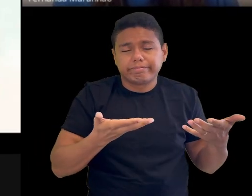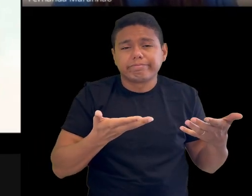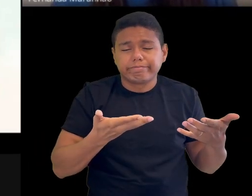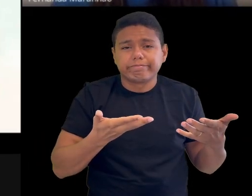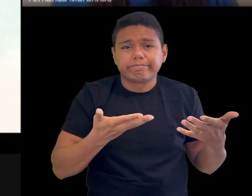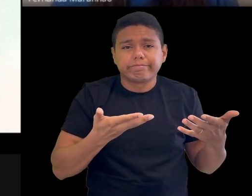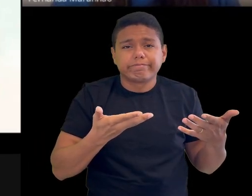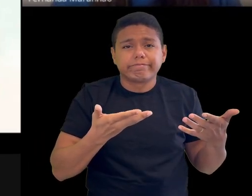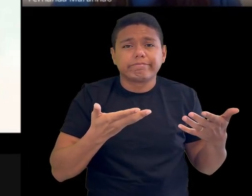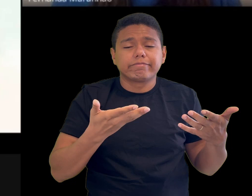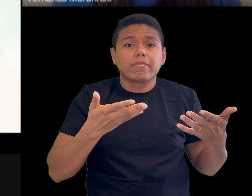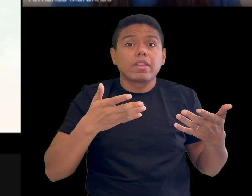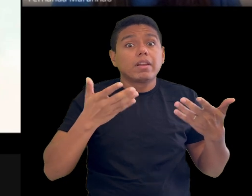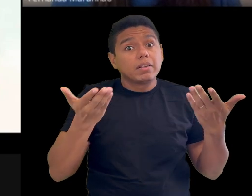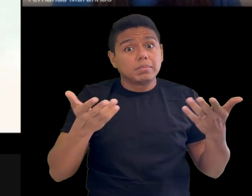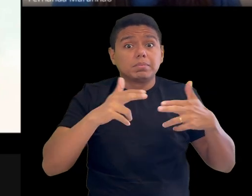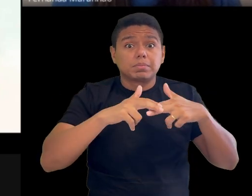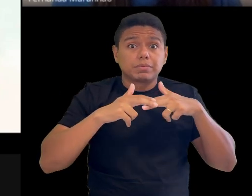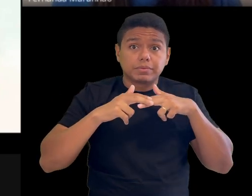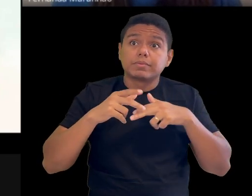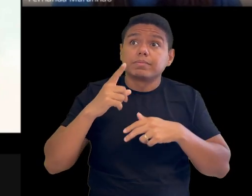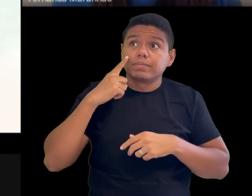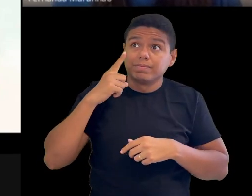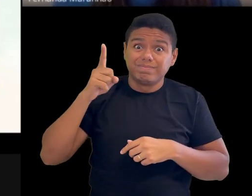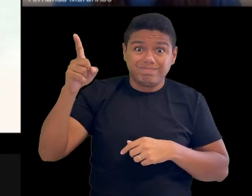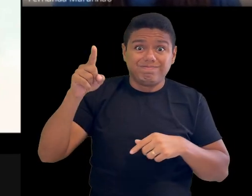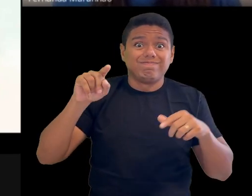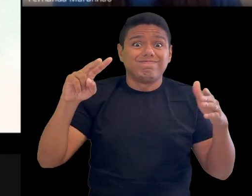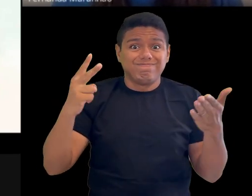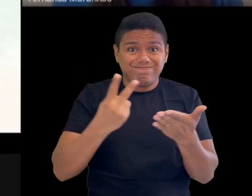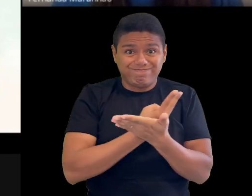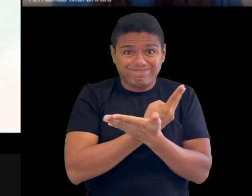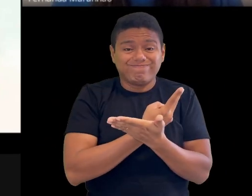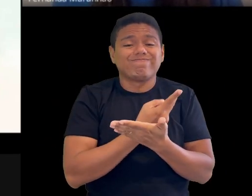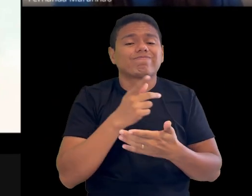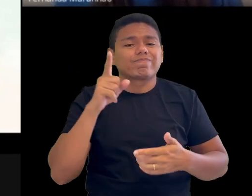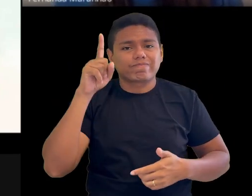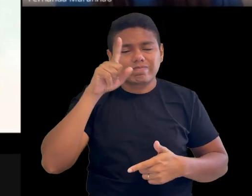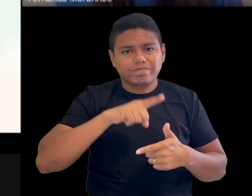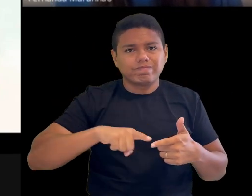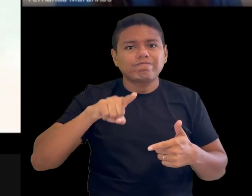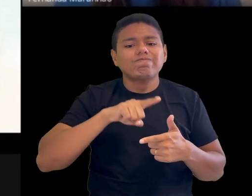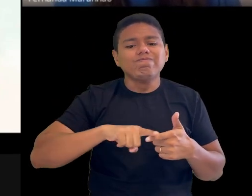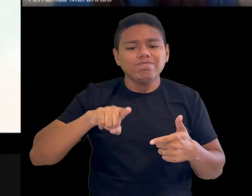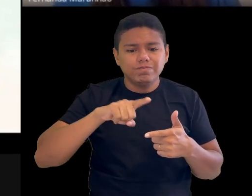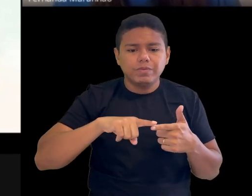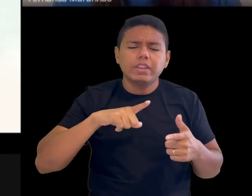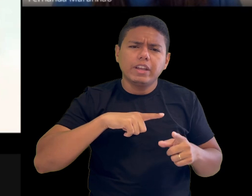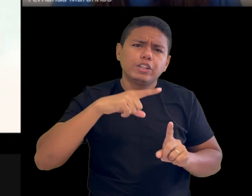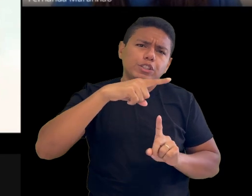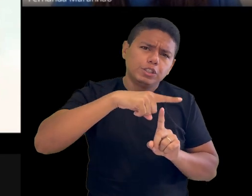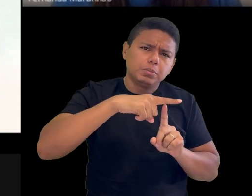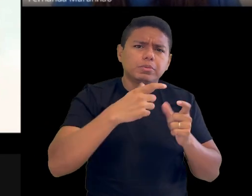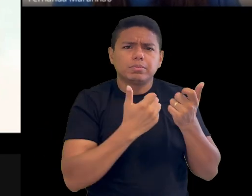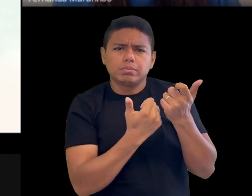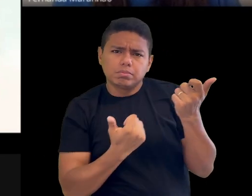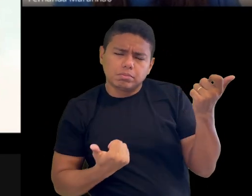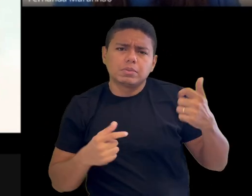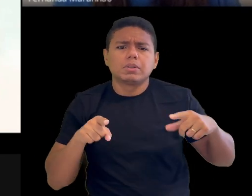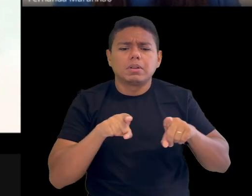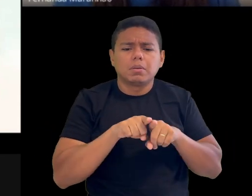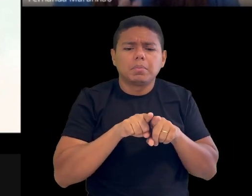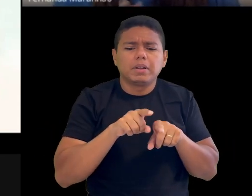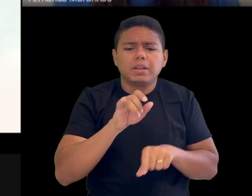é um espectro de possibilidades nesse sentido, existem subtipos. Nesse slide, nós podemos ver à direita duas imagens compatíveis